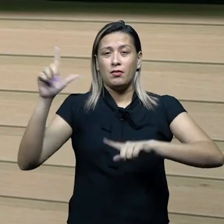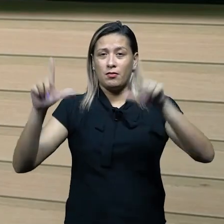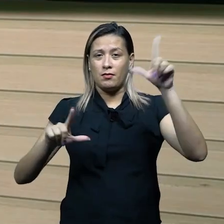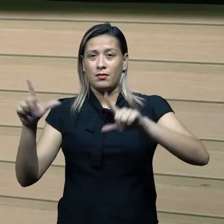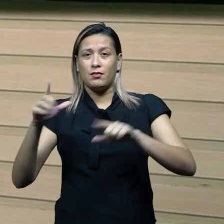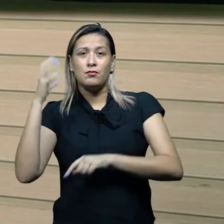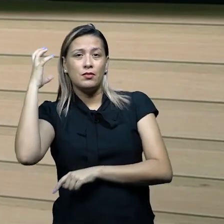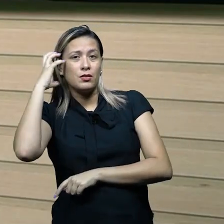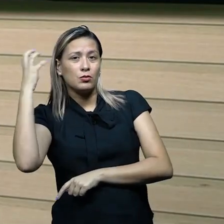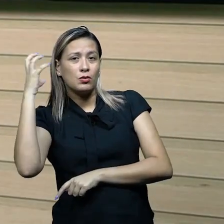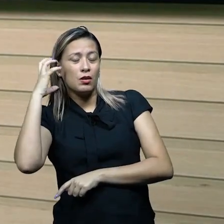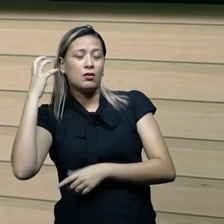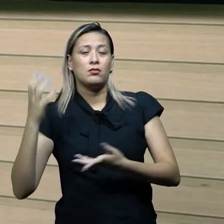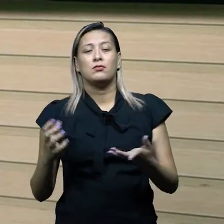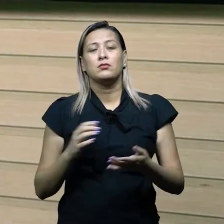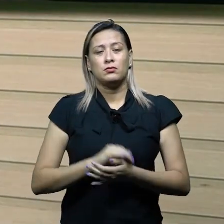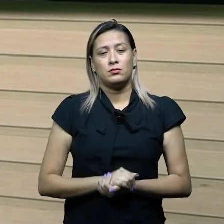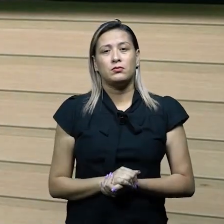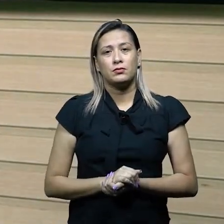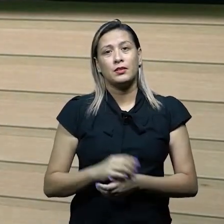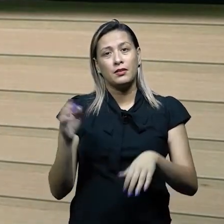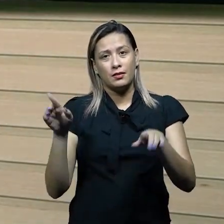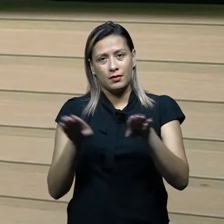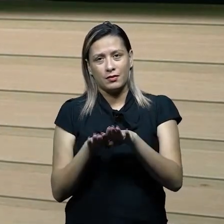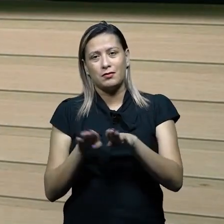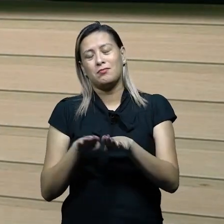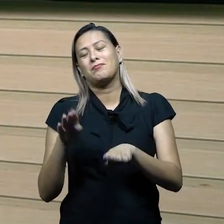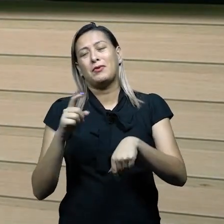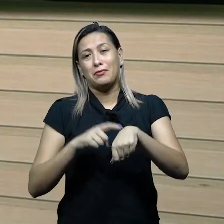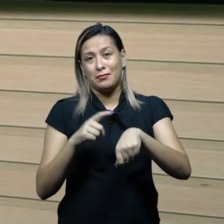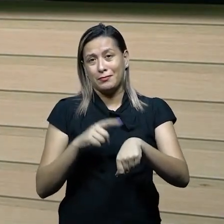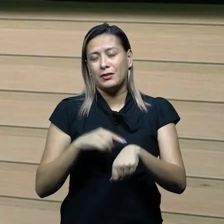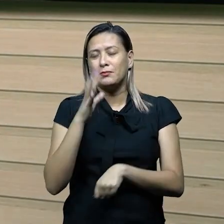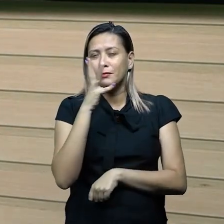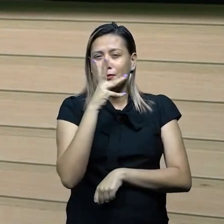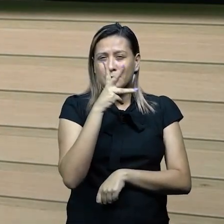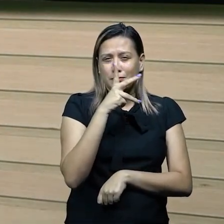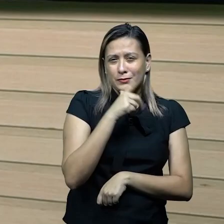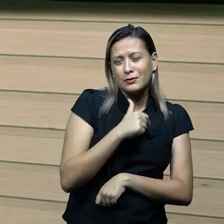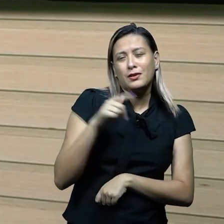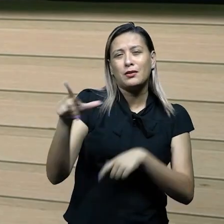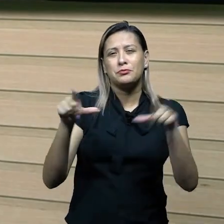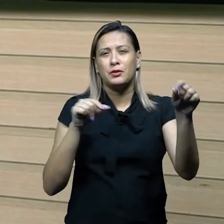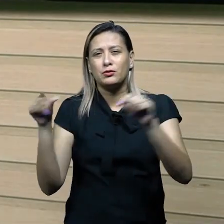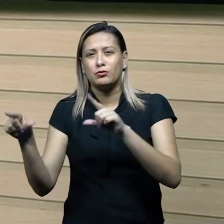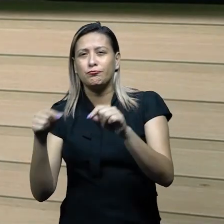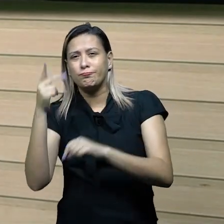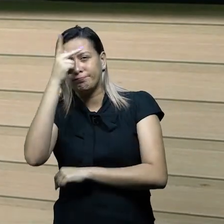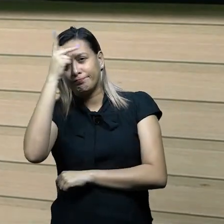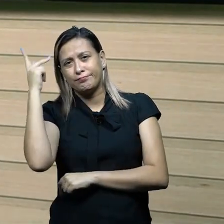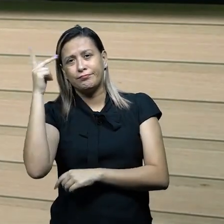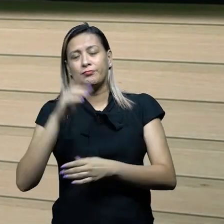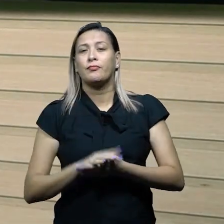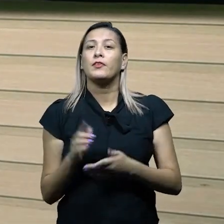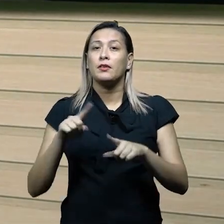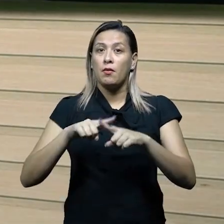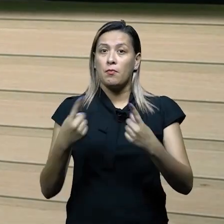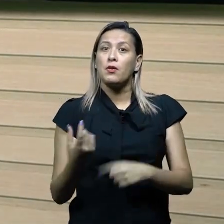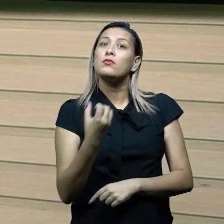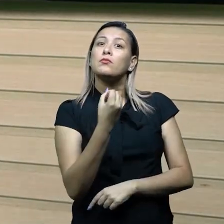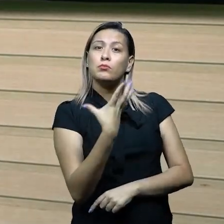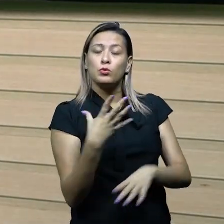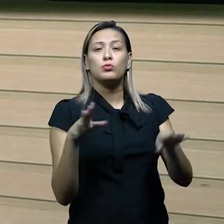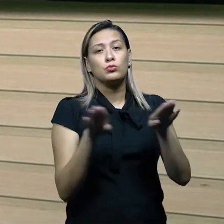no rádio. Uma outra desvantagem é o tempo, é um processo mais demorado, para eu poder captar essas pessoas. Mas aí tem